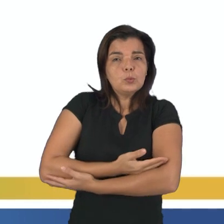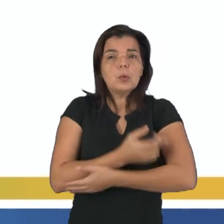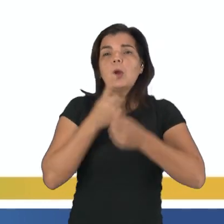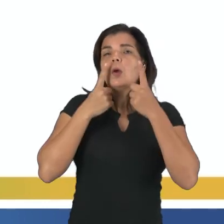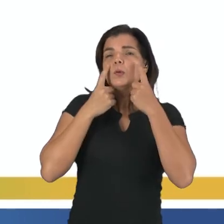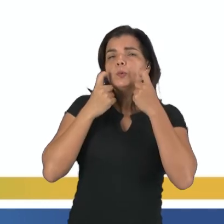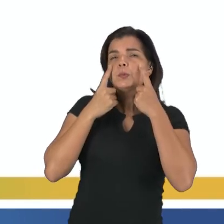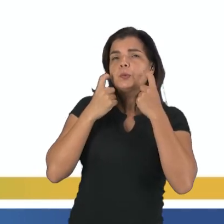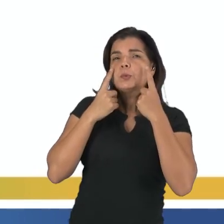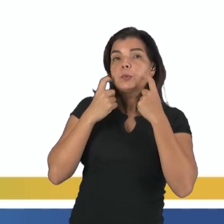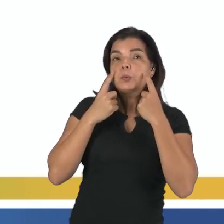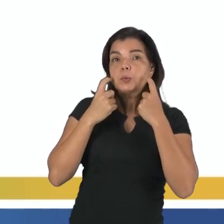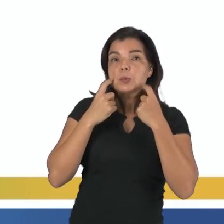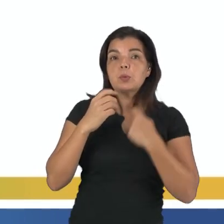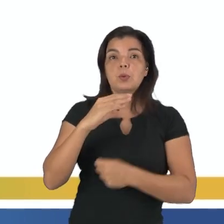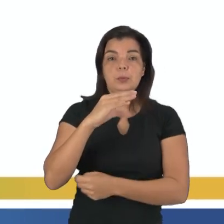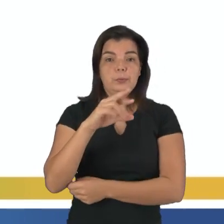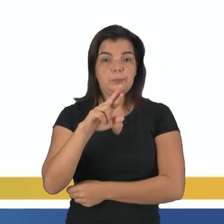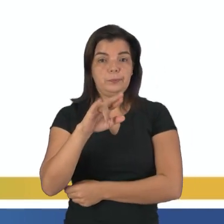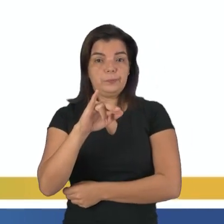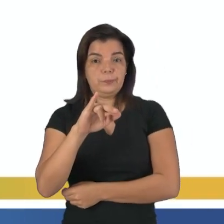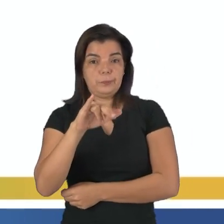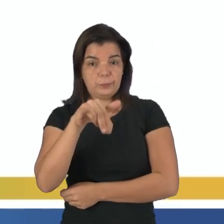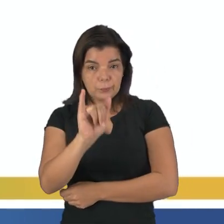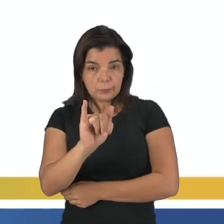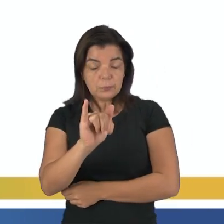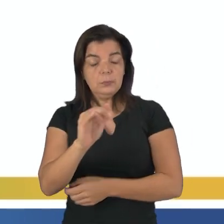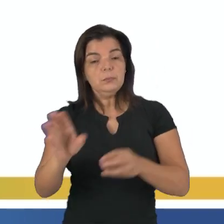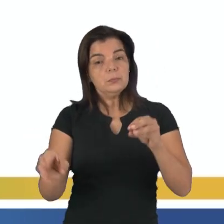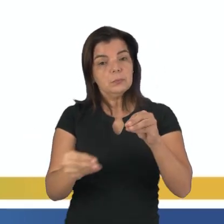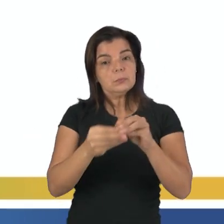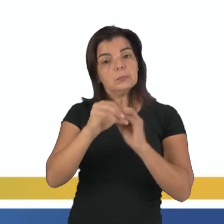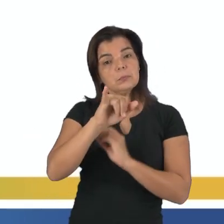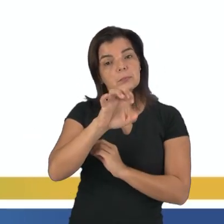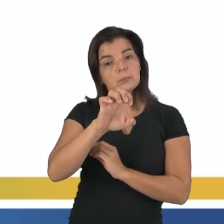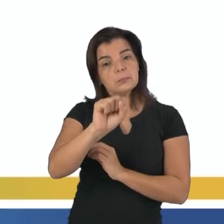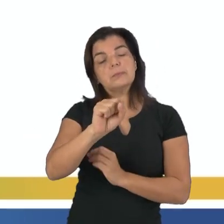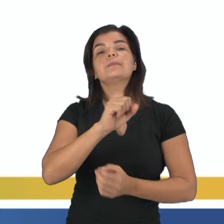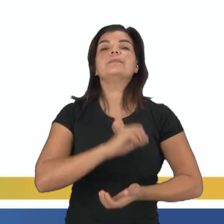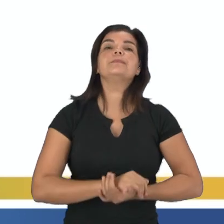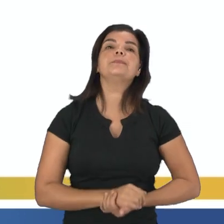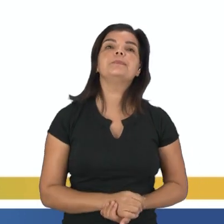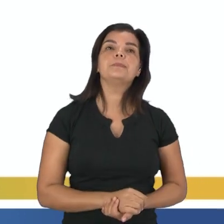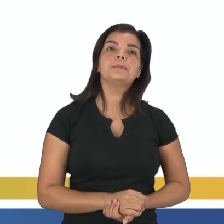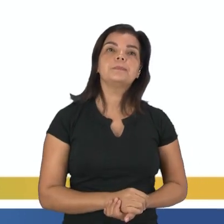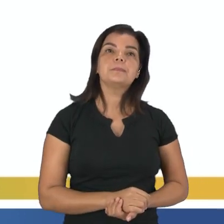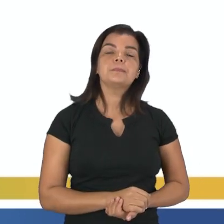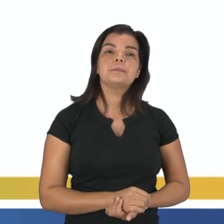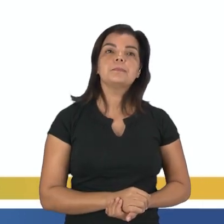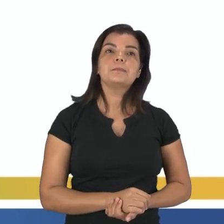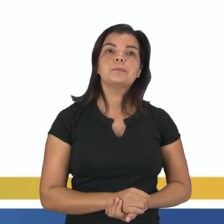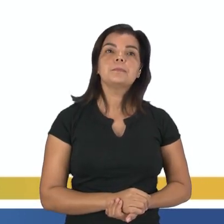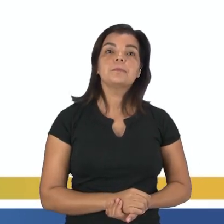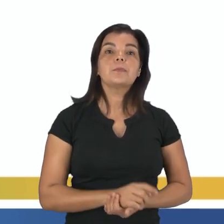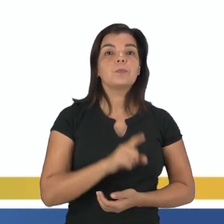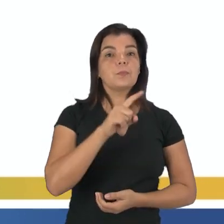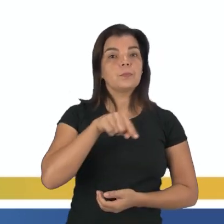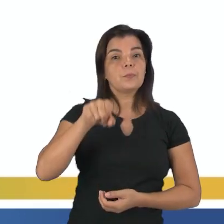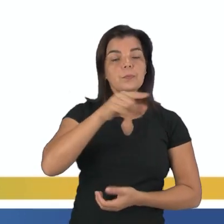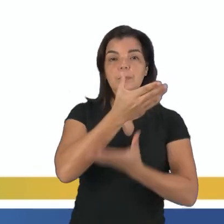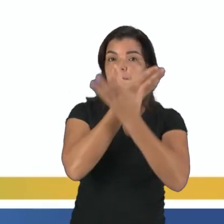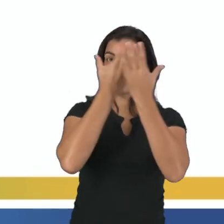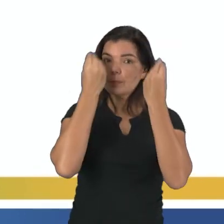muito. Novamente, cry termina em Y. Eu tirei o Y e coloquei o I e S no final, ok? Só para vocês